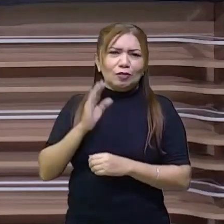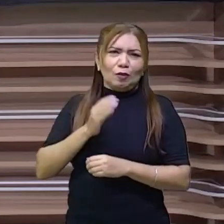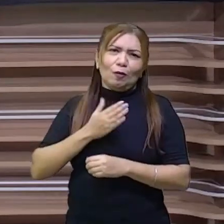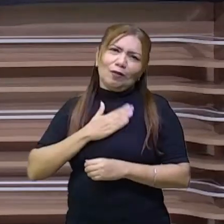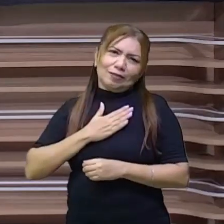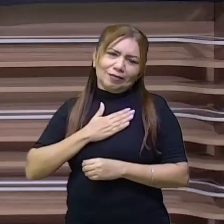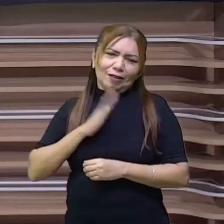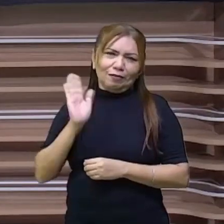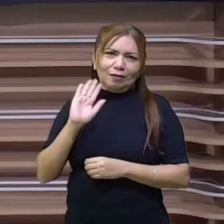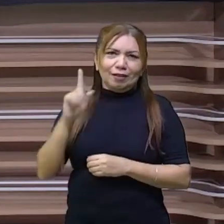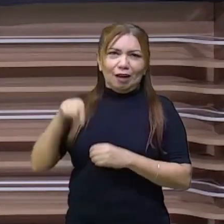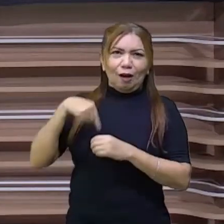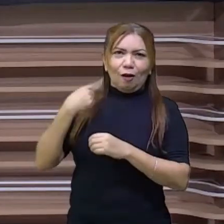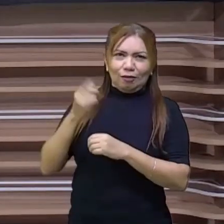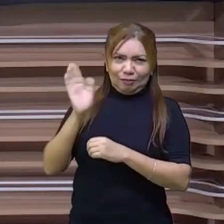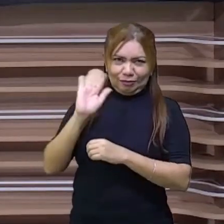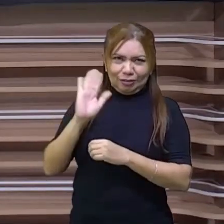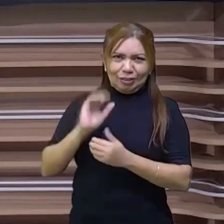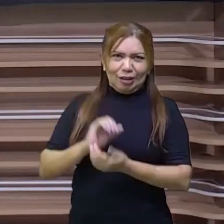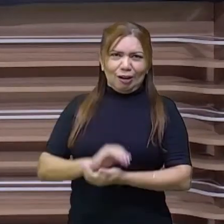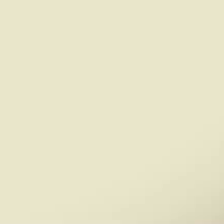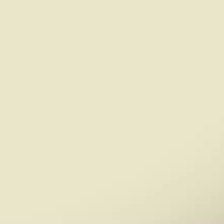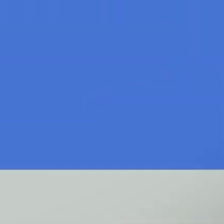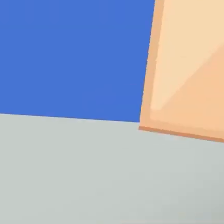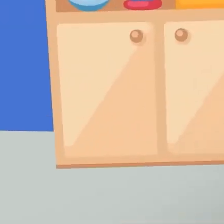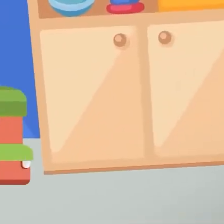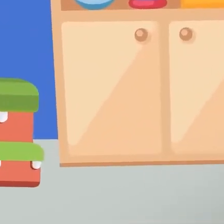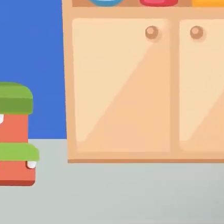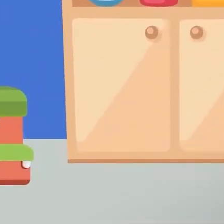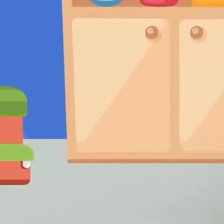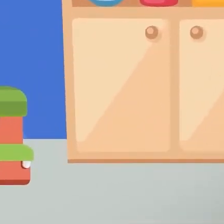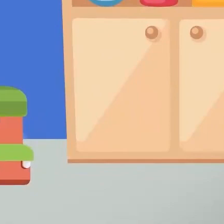no coração e até a próxima tchau tchau